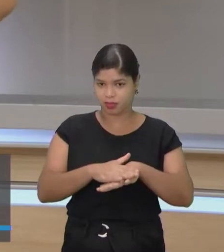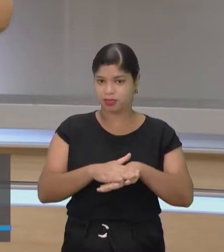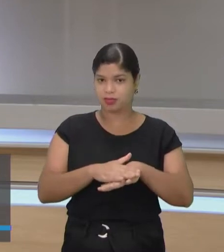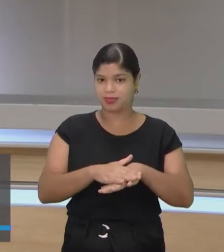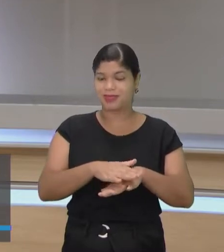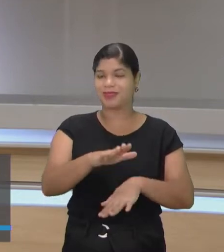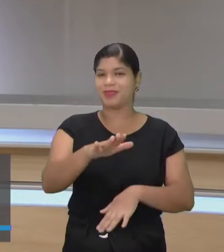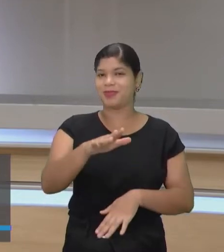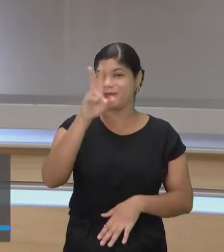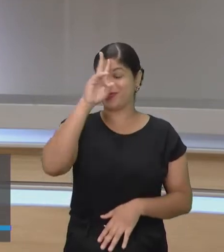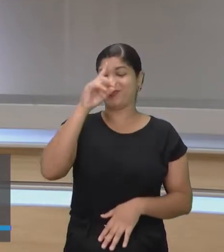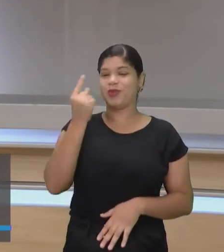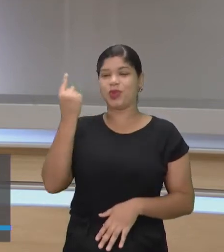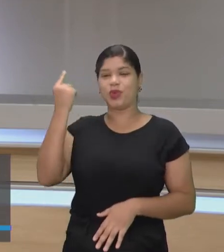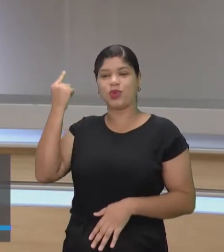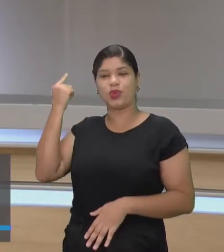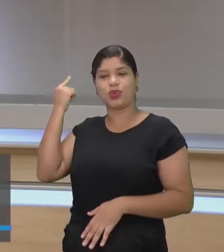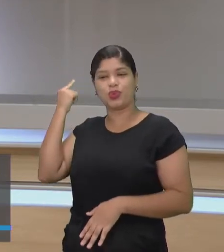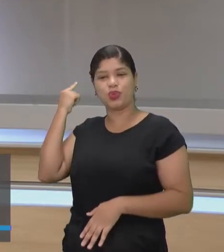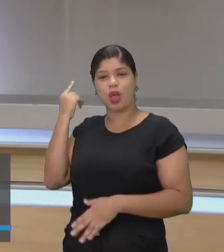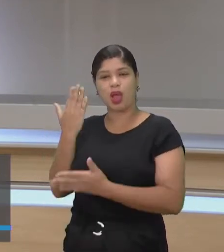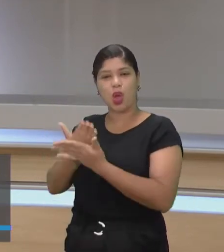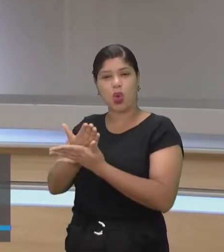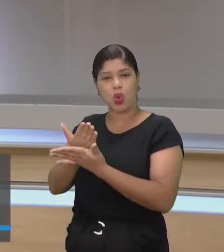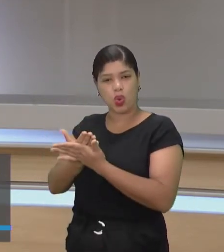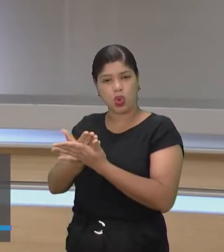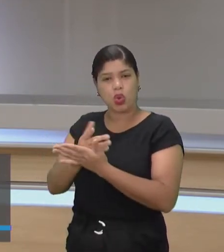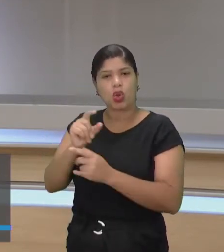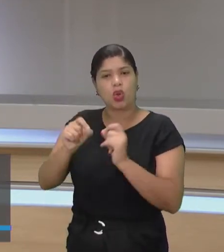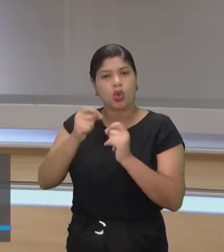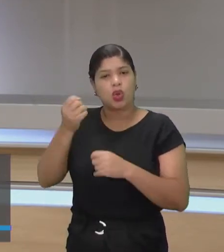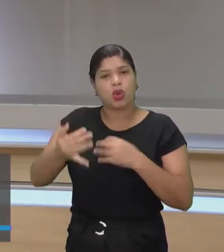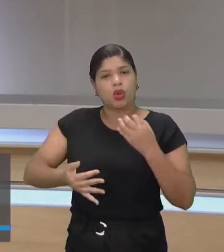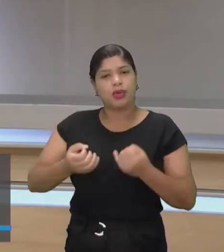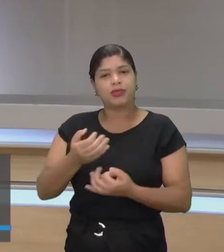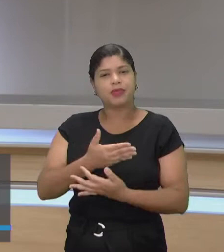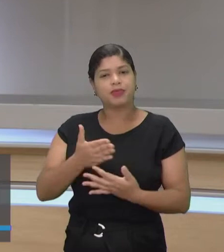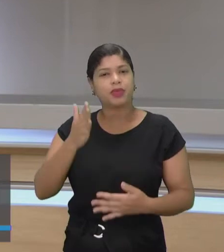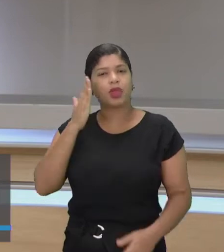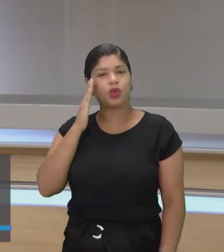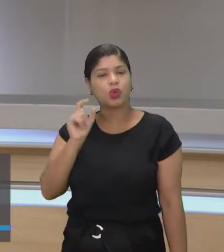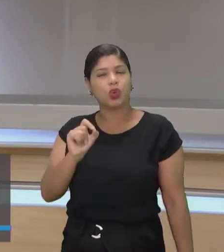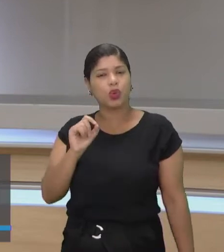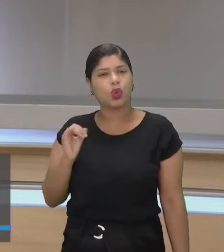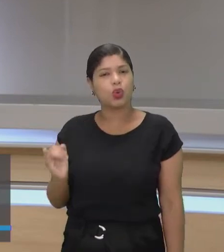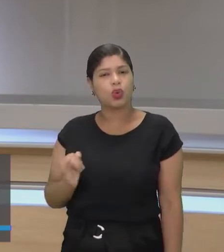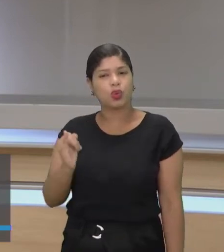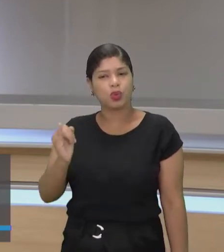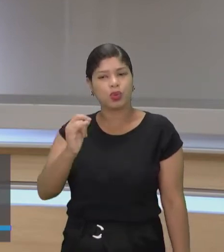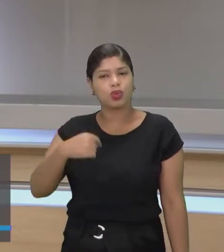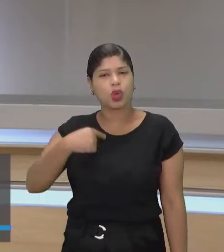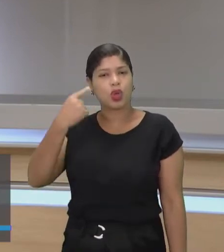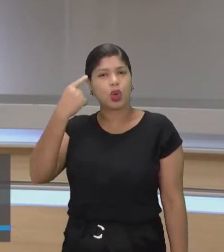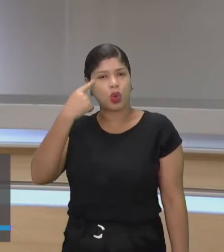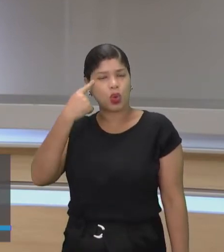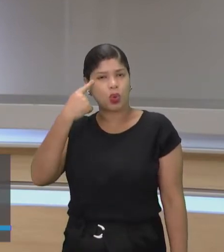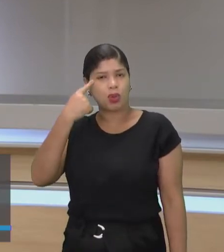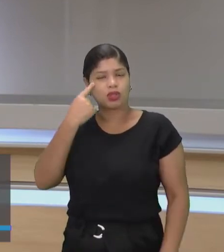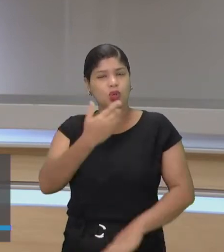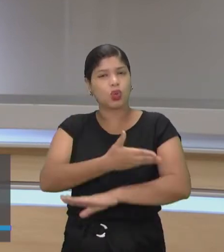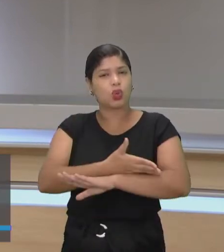passada, fazendo aquele flashback, a gente aí falou um pouco, sobre a importância da gente pensar nesses